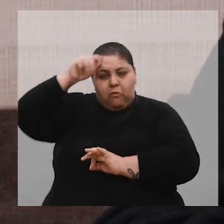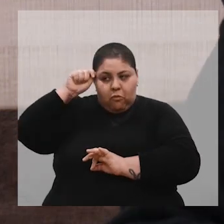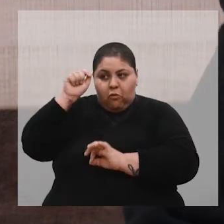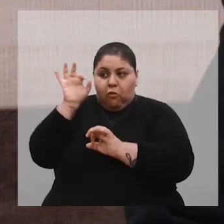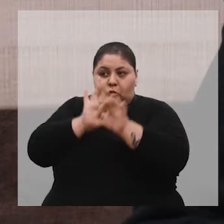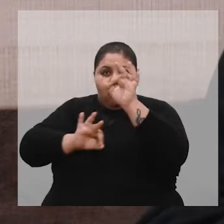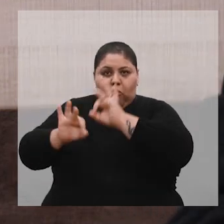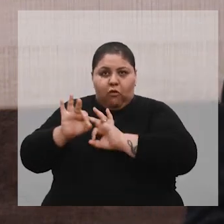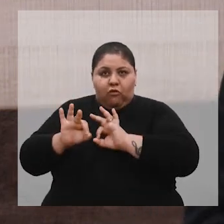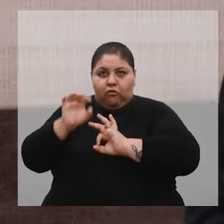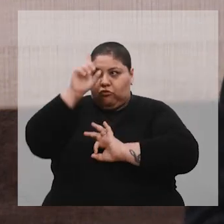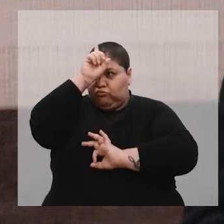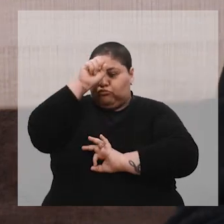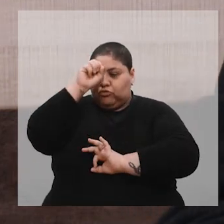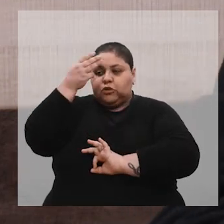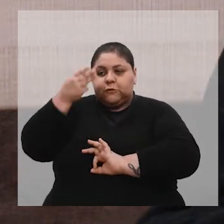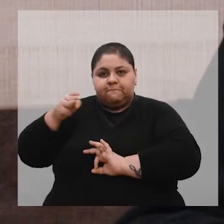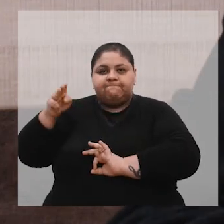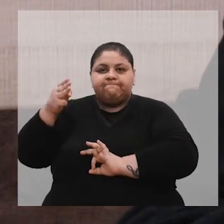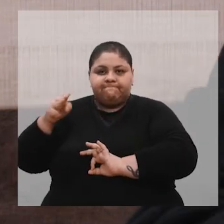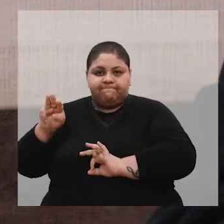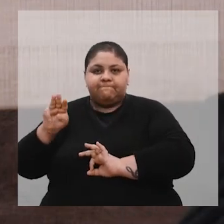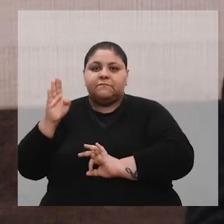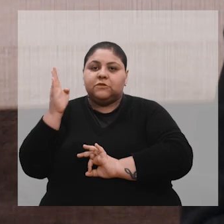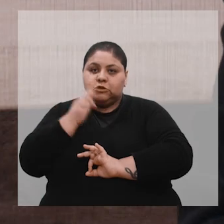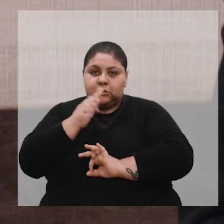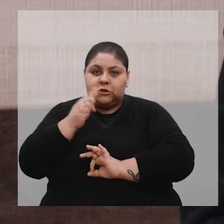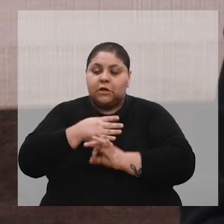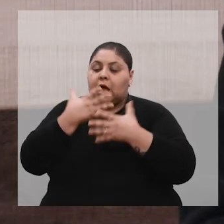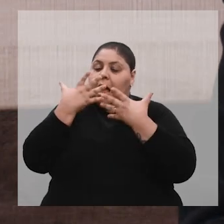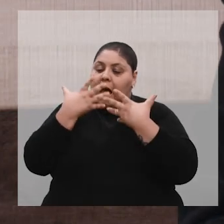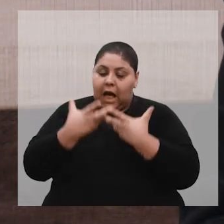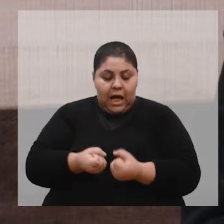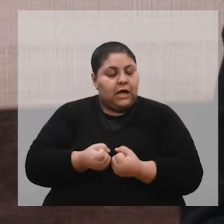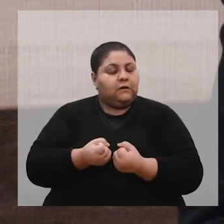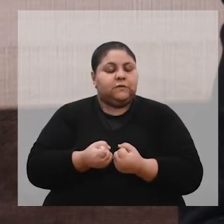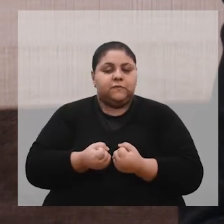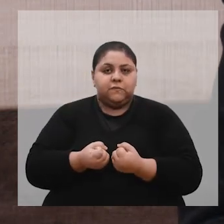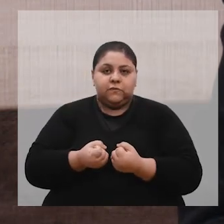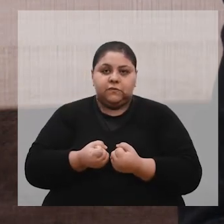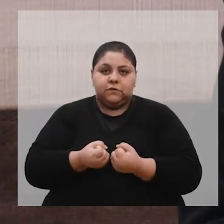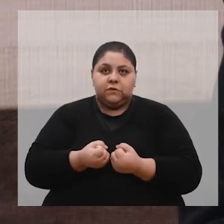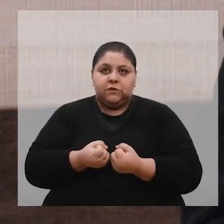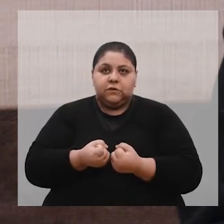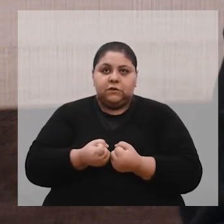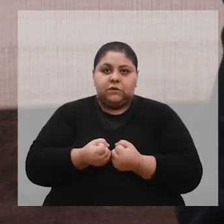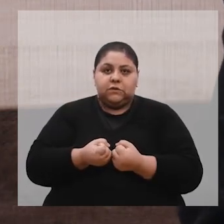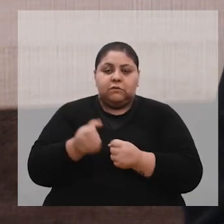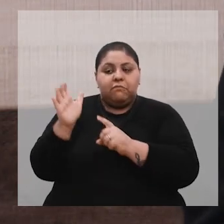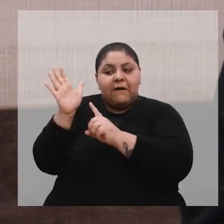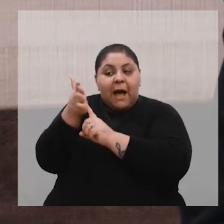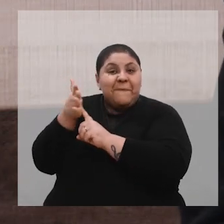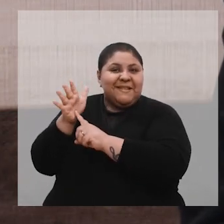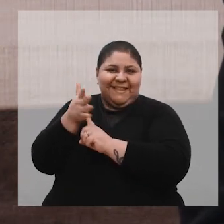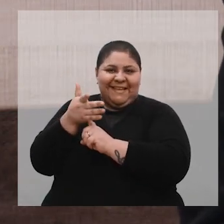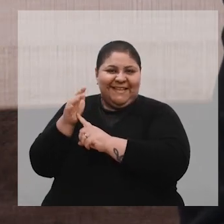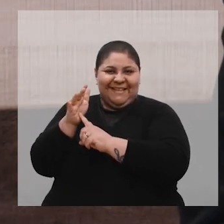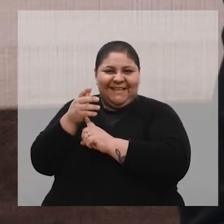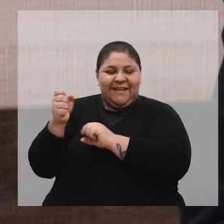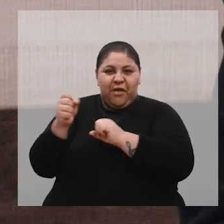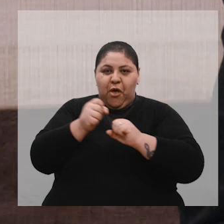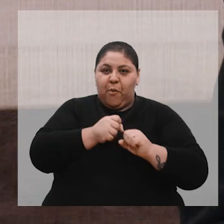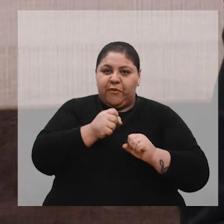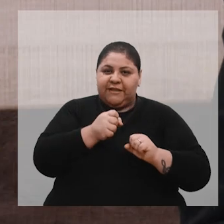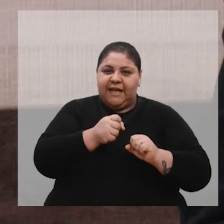municipal, organizar com o Hospital Virvi Ramos, que de imediato aceitou então a levantar essa bandeira para a gente